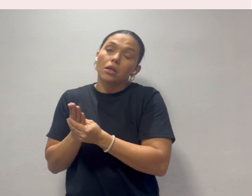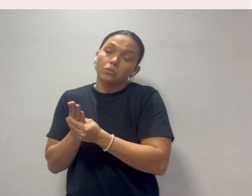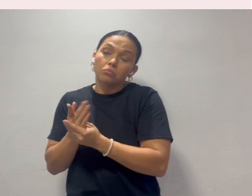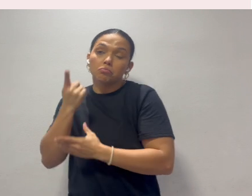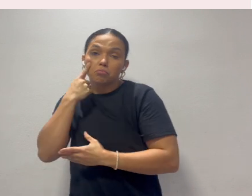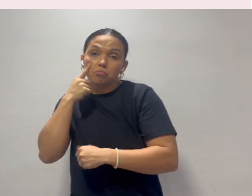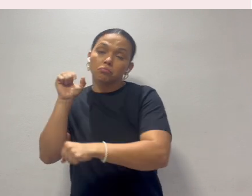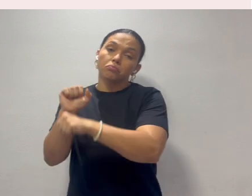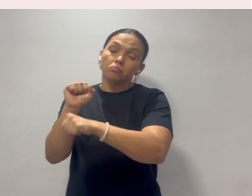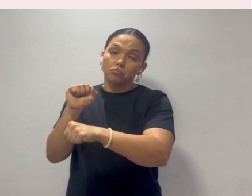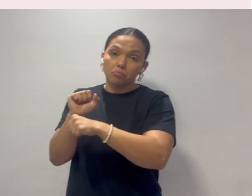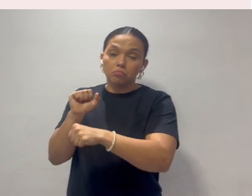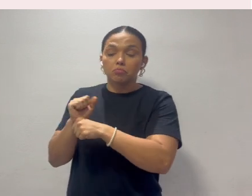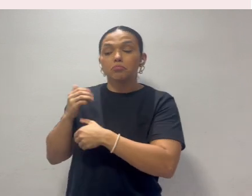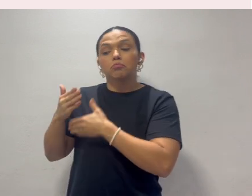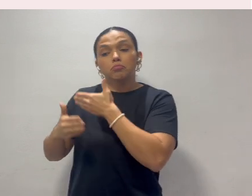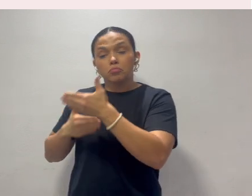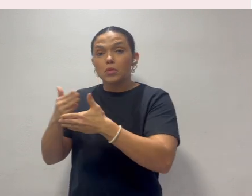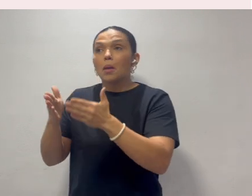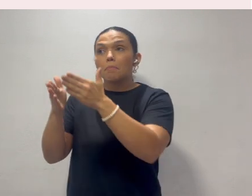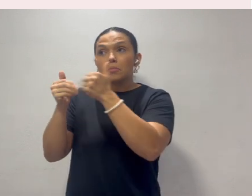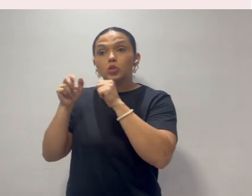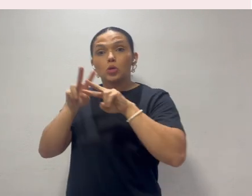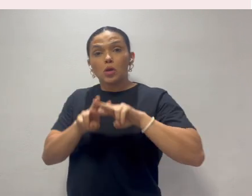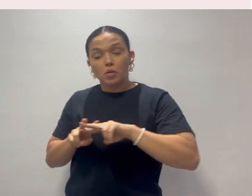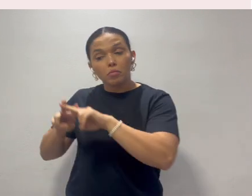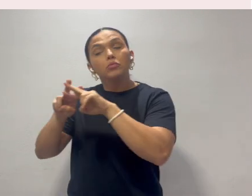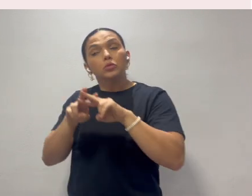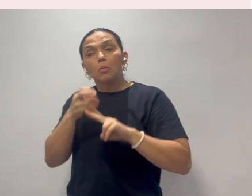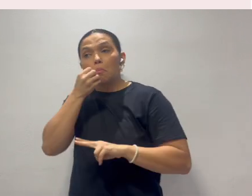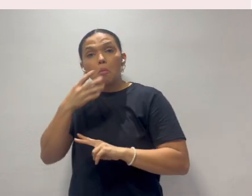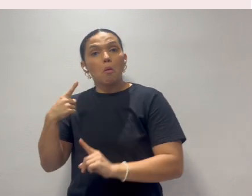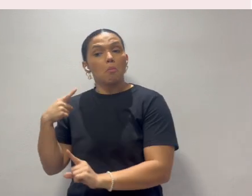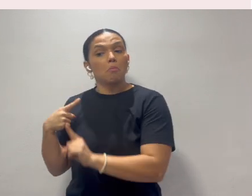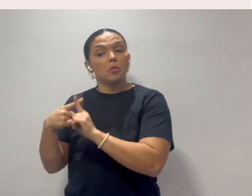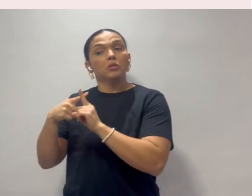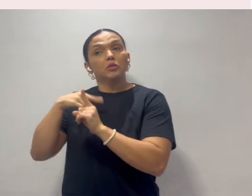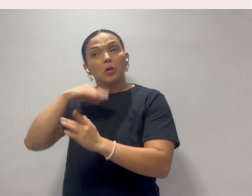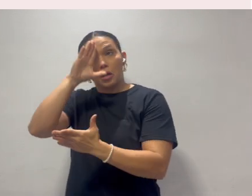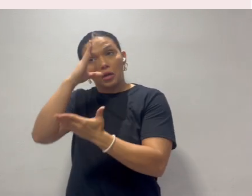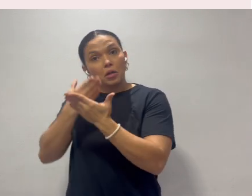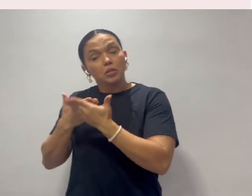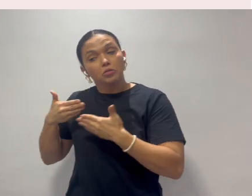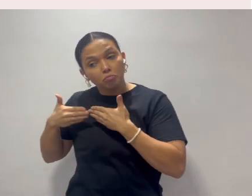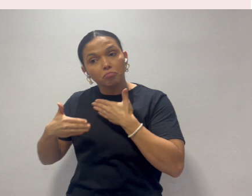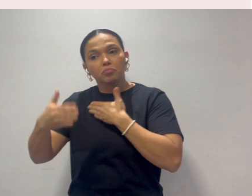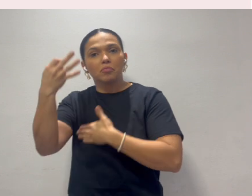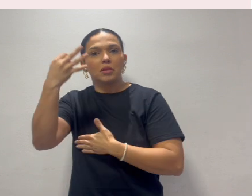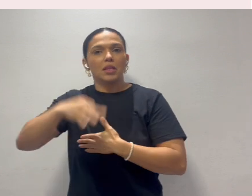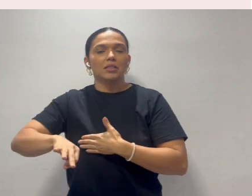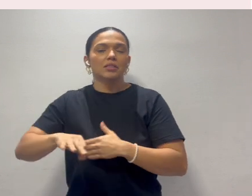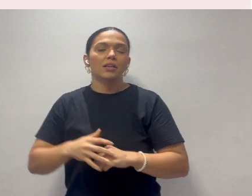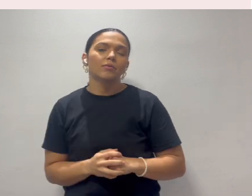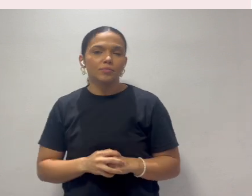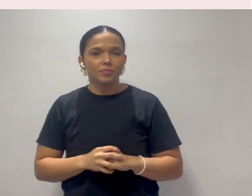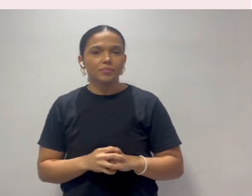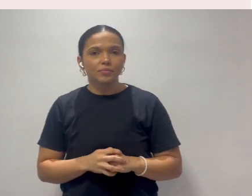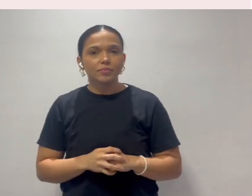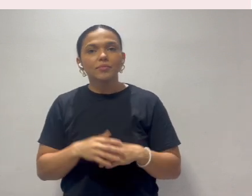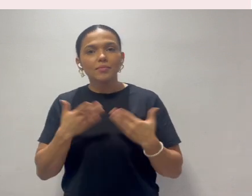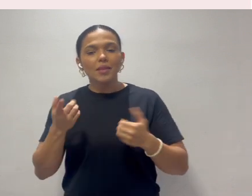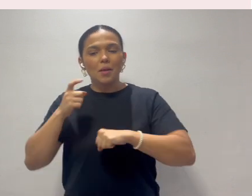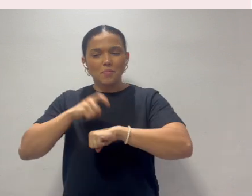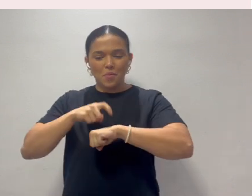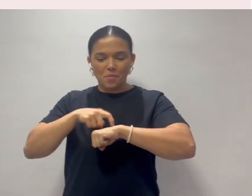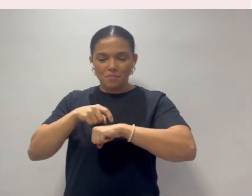está caminhando de uma forma bem positiva para a gente. Acredito que vai dar tudo certo. Foi naquela hora de apresentar o